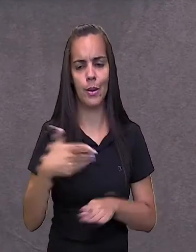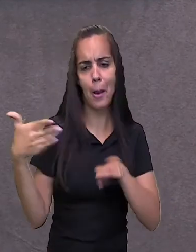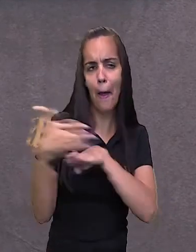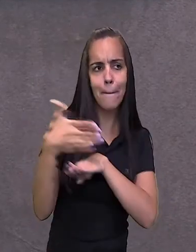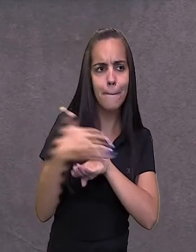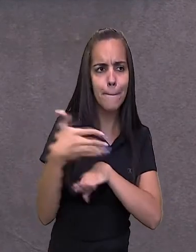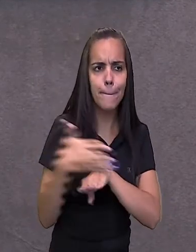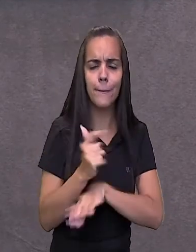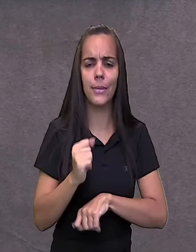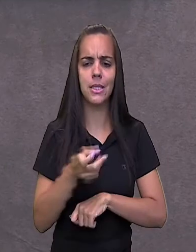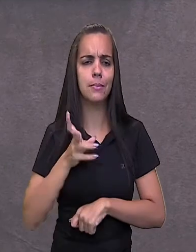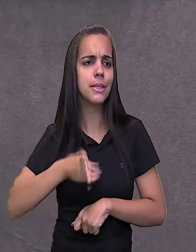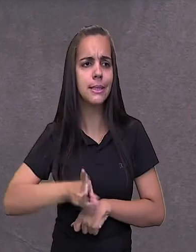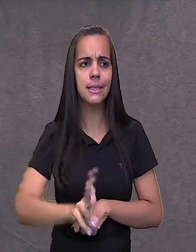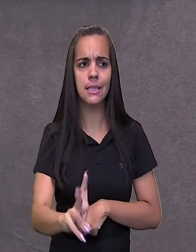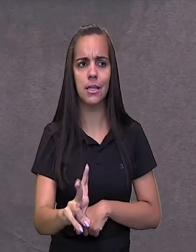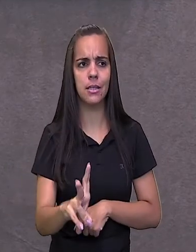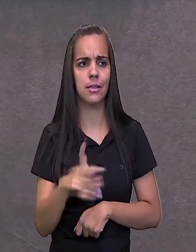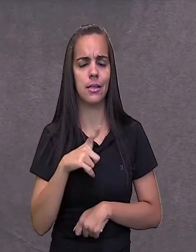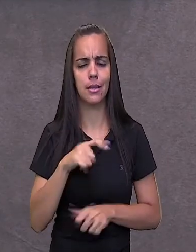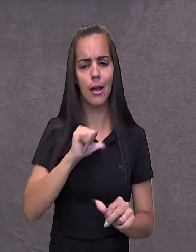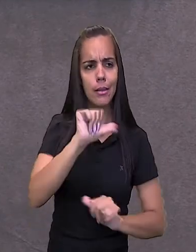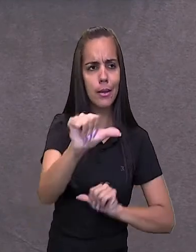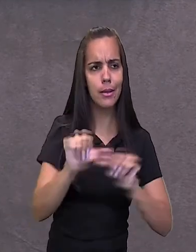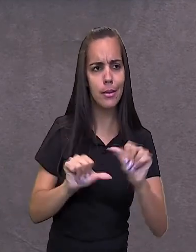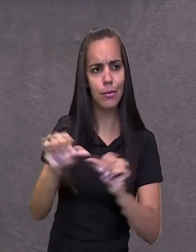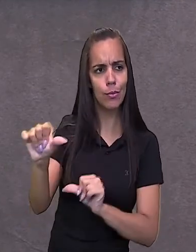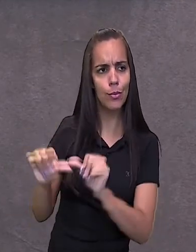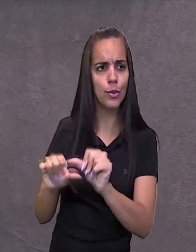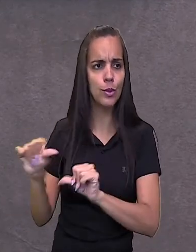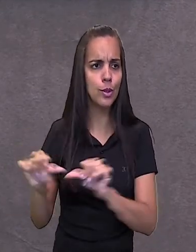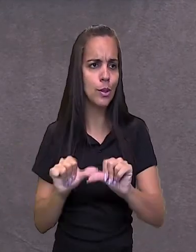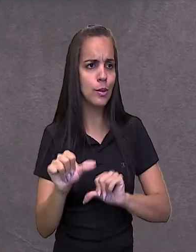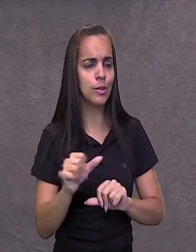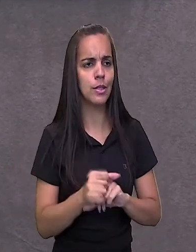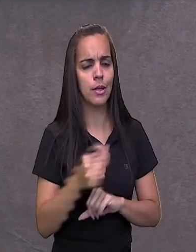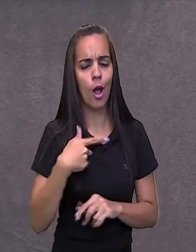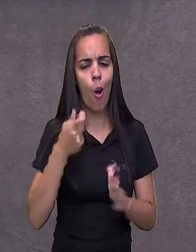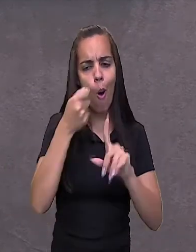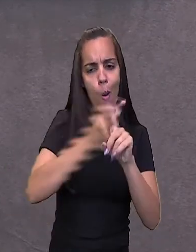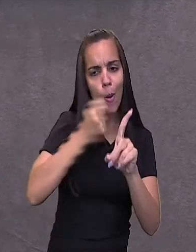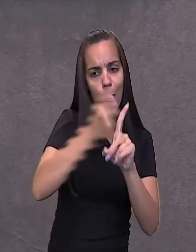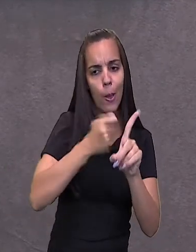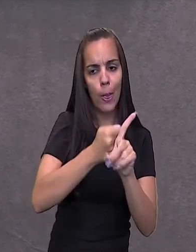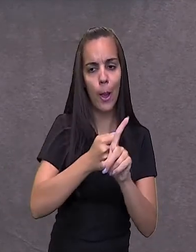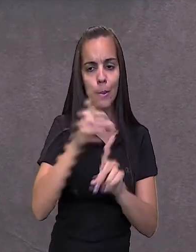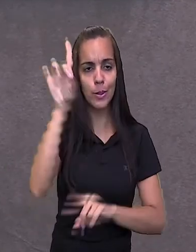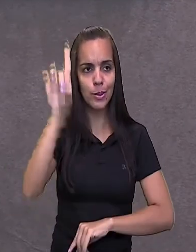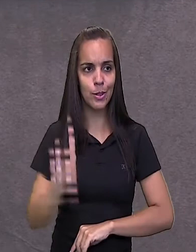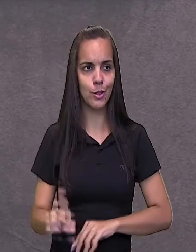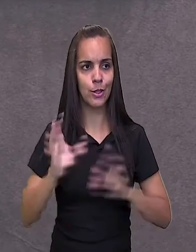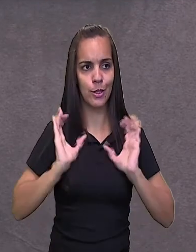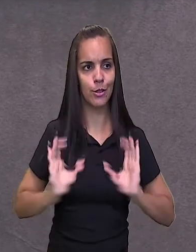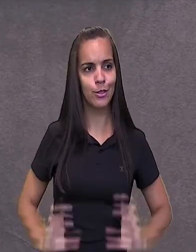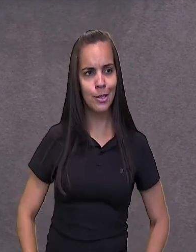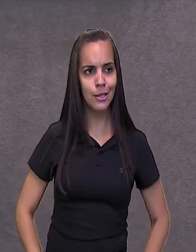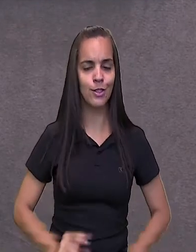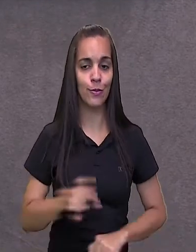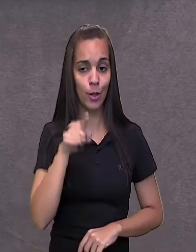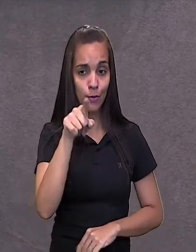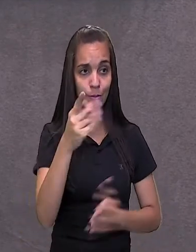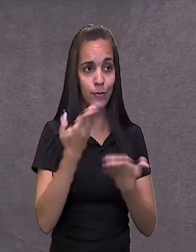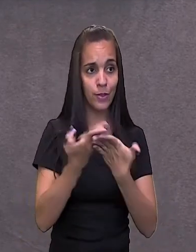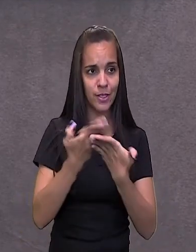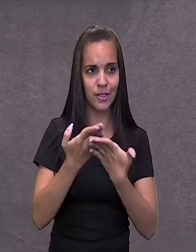participando ativamente aí das mudanças, não é mesmo? Lutando pelos seus direitos de cidadão. E você,